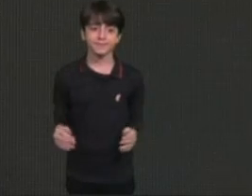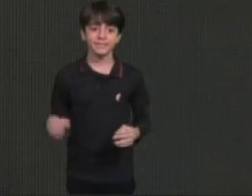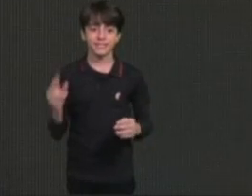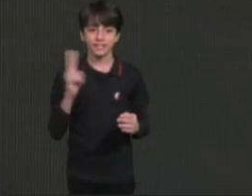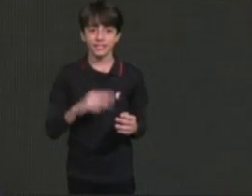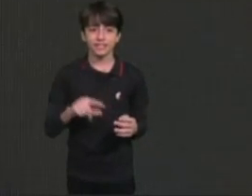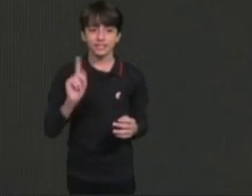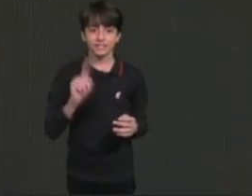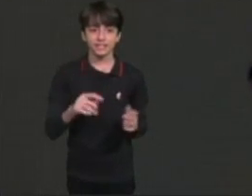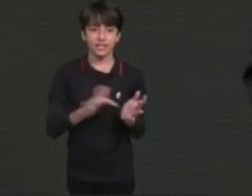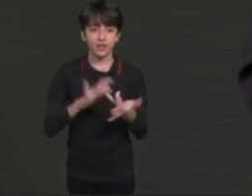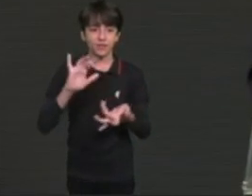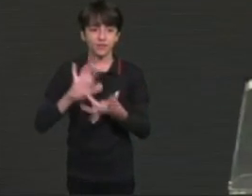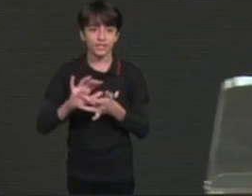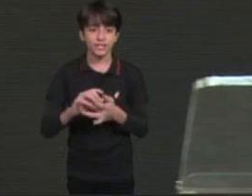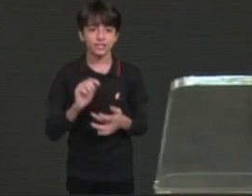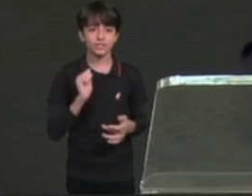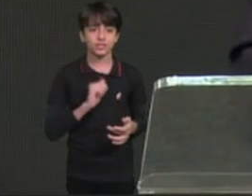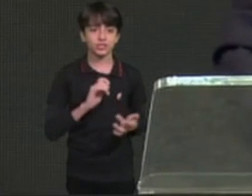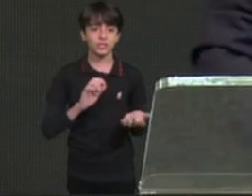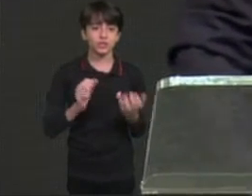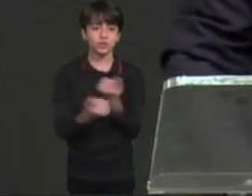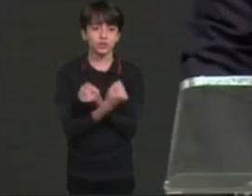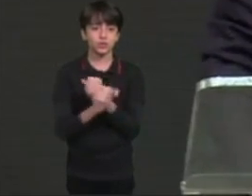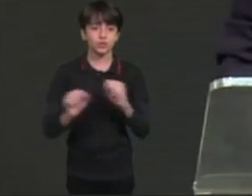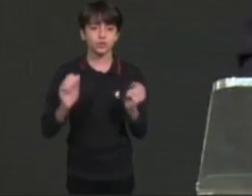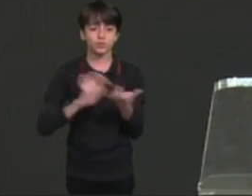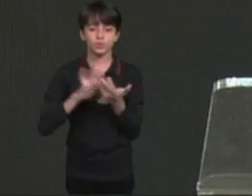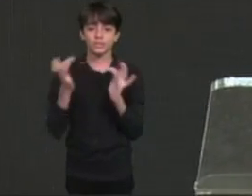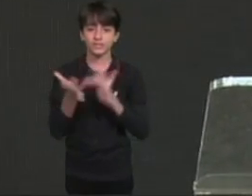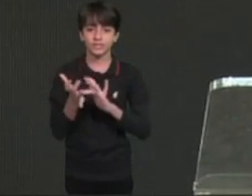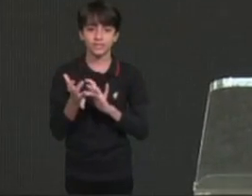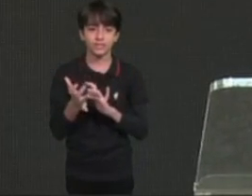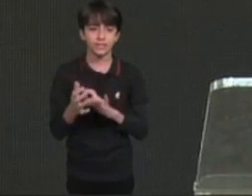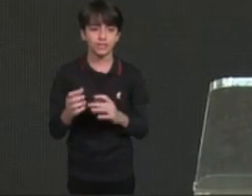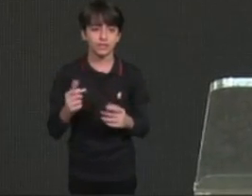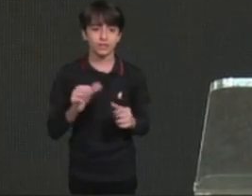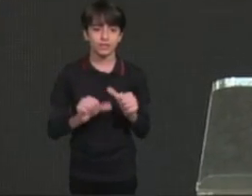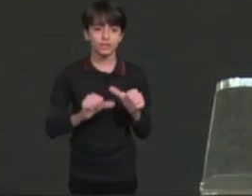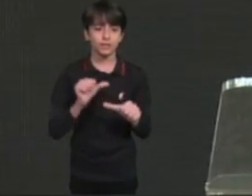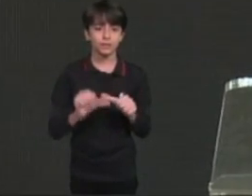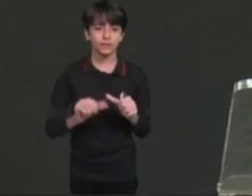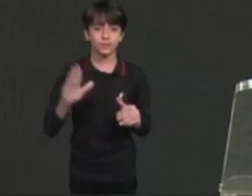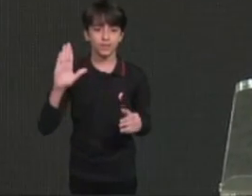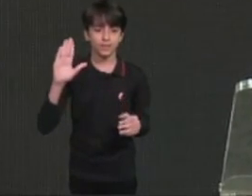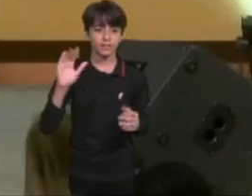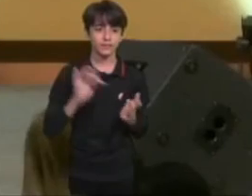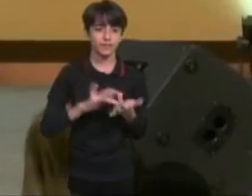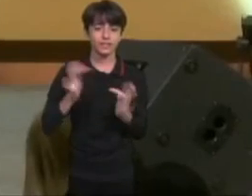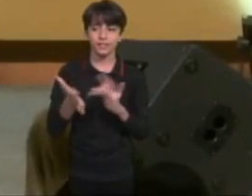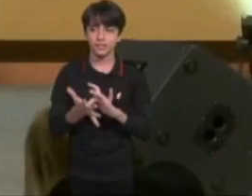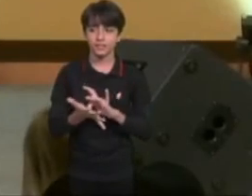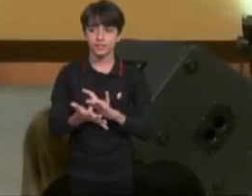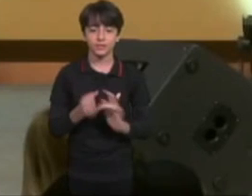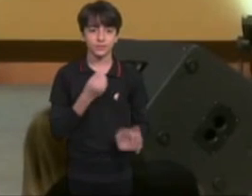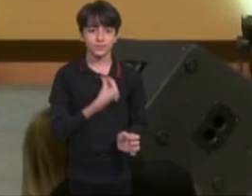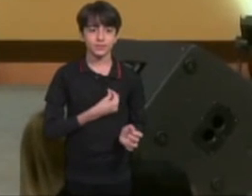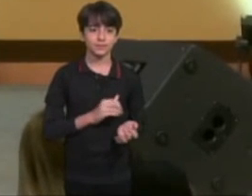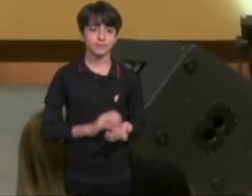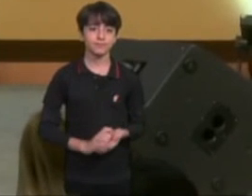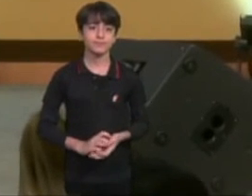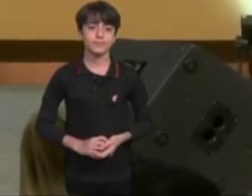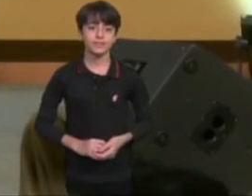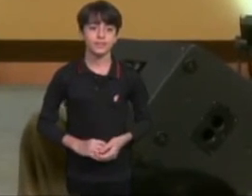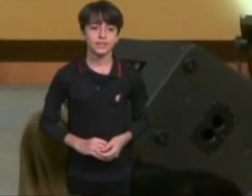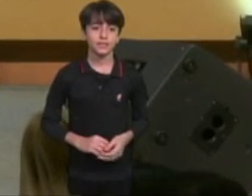salva é Jesus Quem liberta Jesus Quem muda a vida é Jesus Oi e